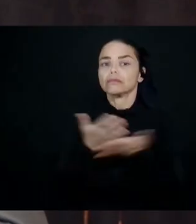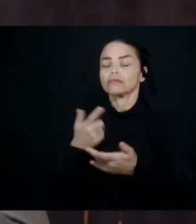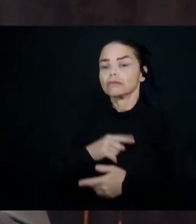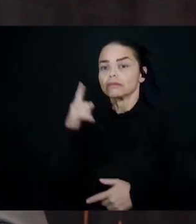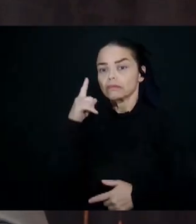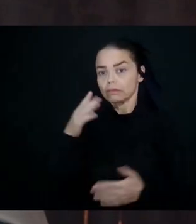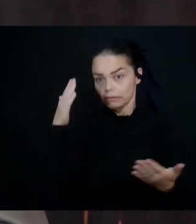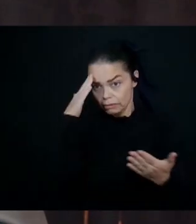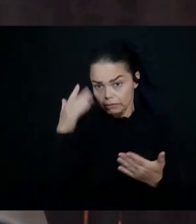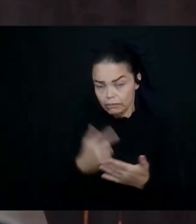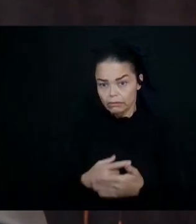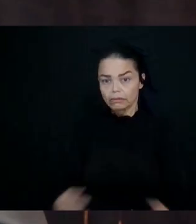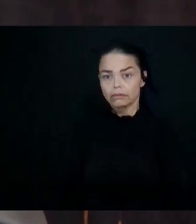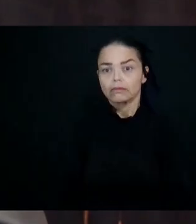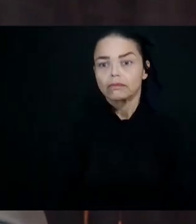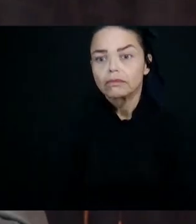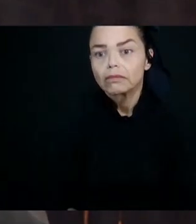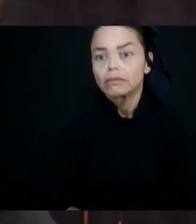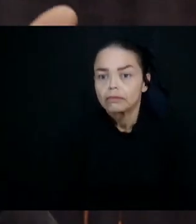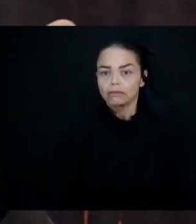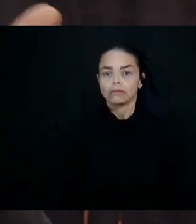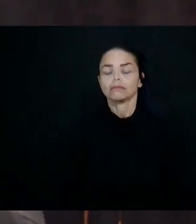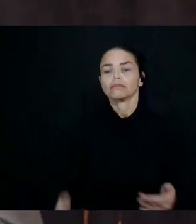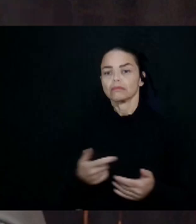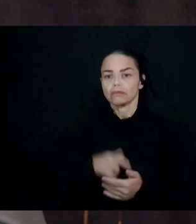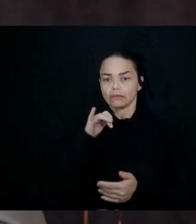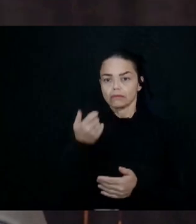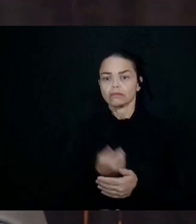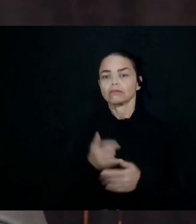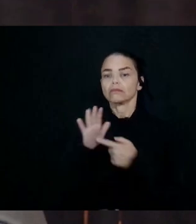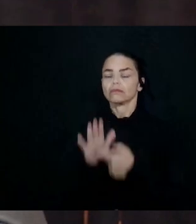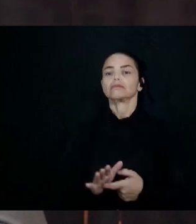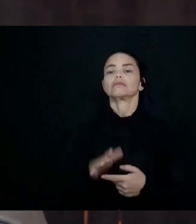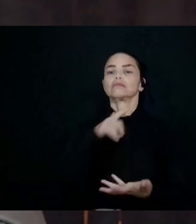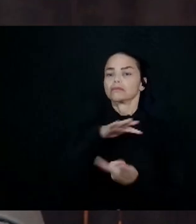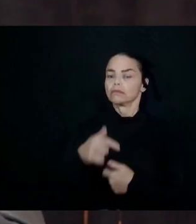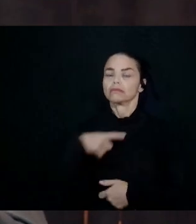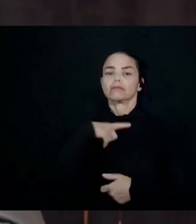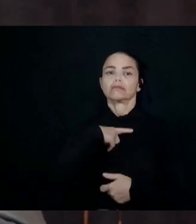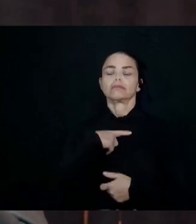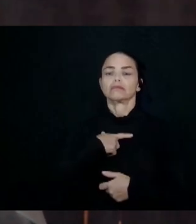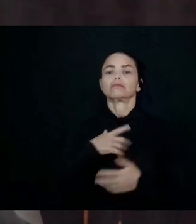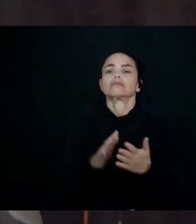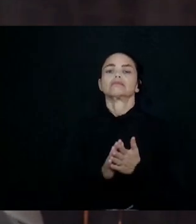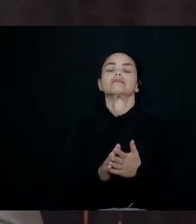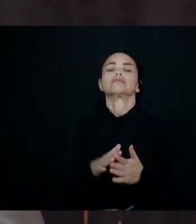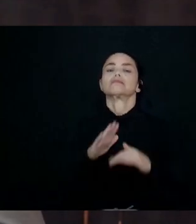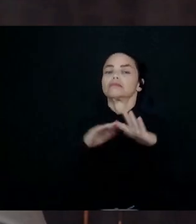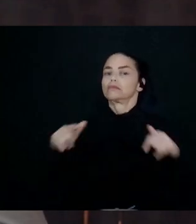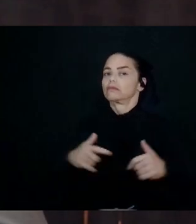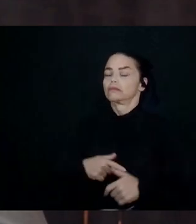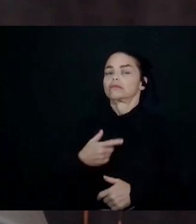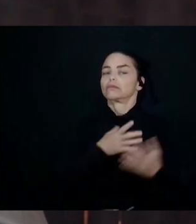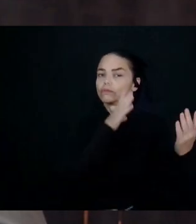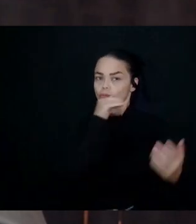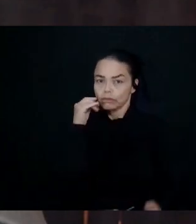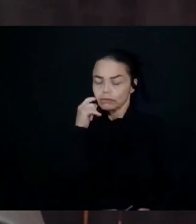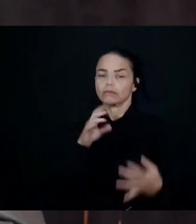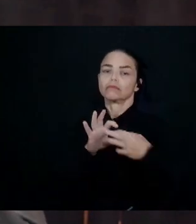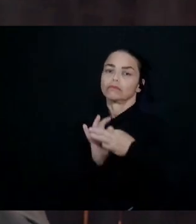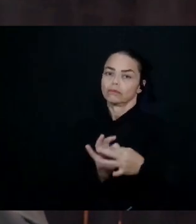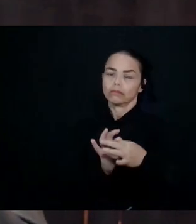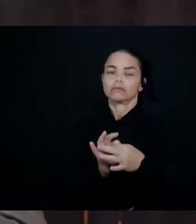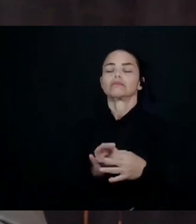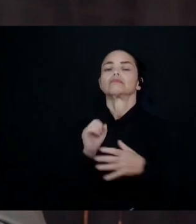de aproveitar e mostrar, né, que o mundo ainda existe, né, para as crianças, para os adolescentes, que eles podem se conectar com segurança e